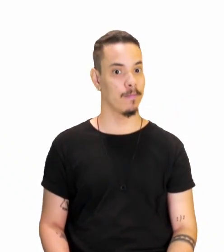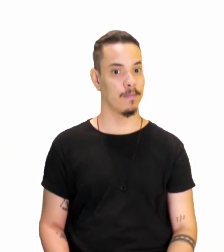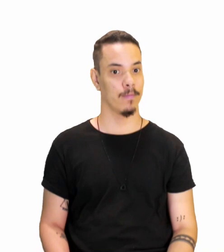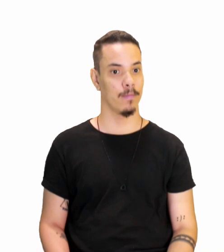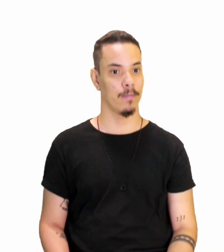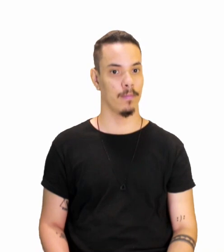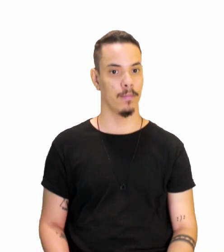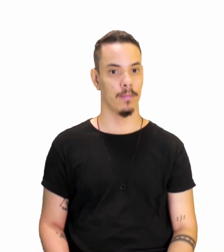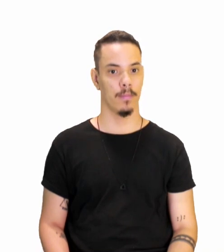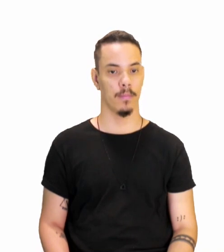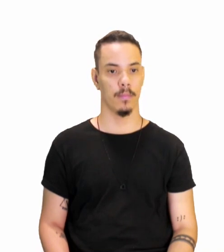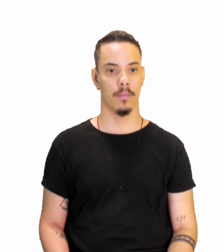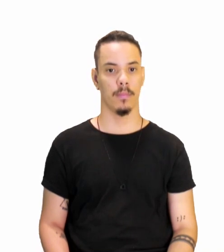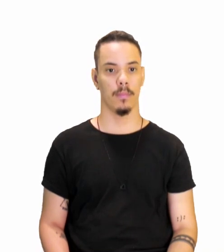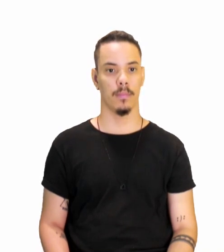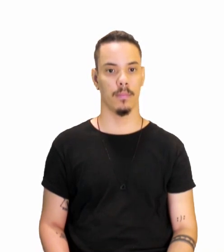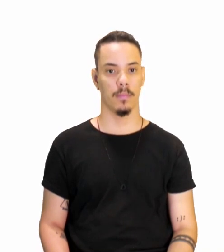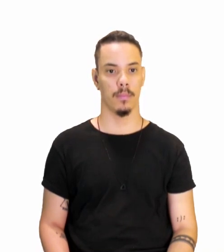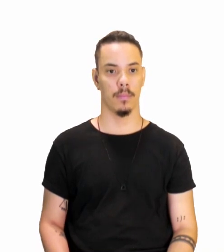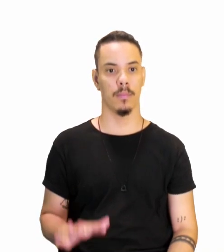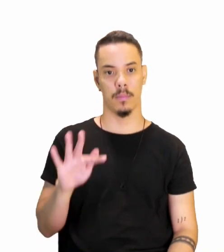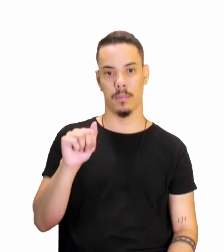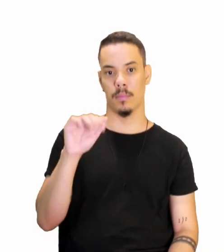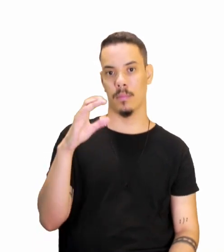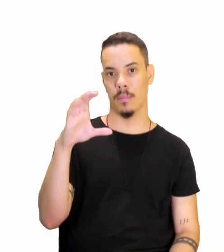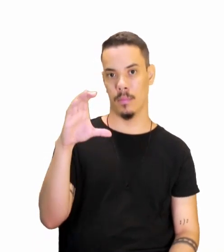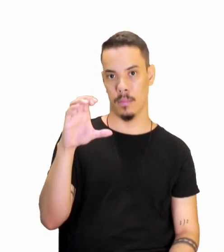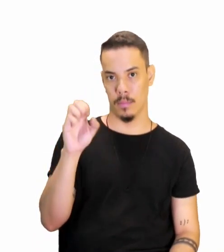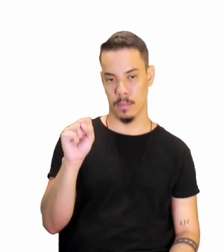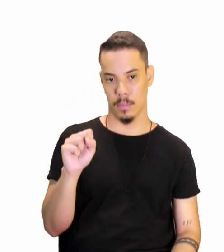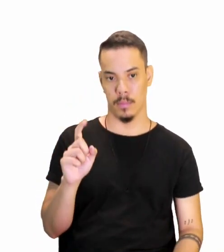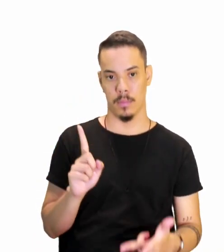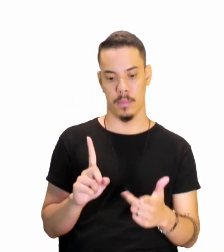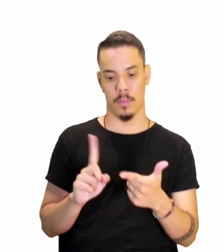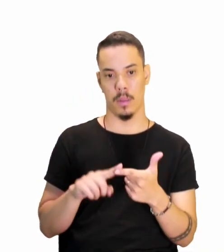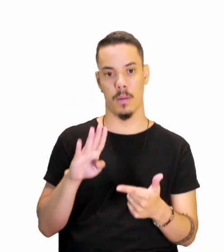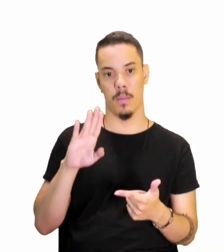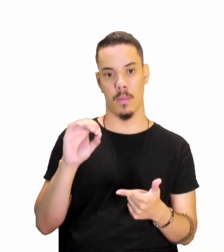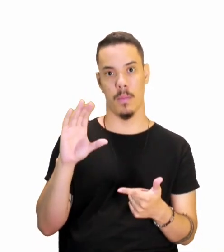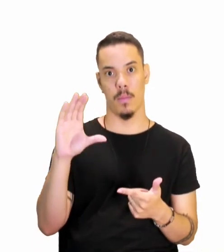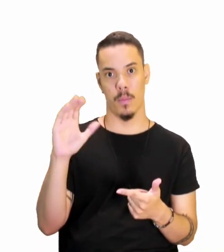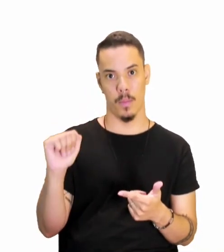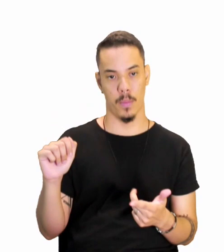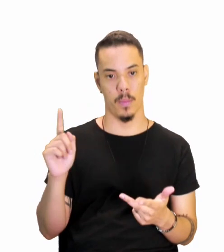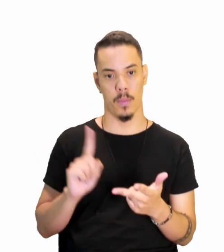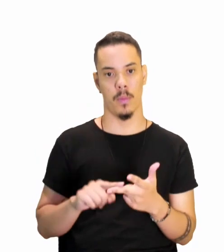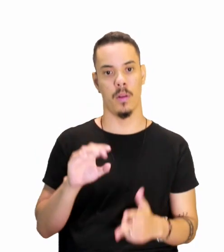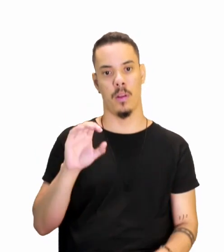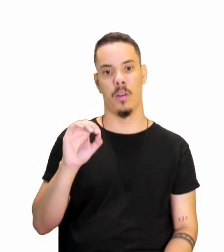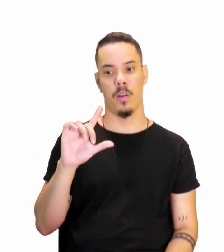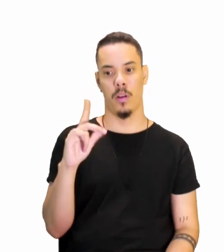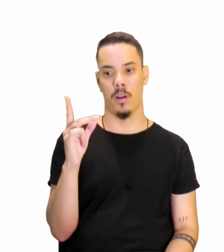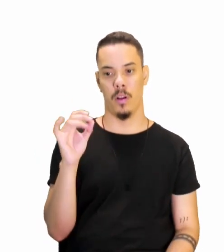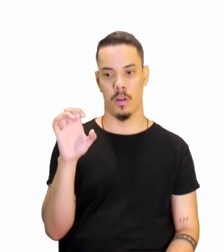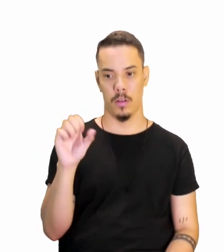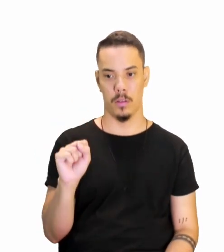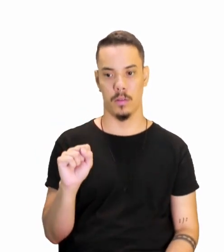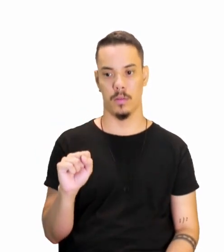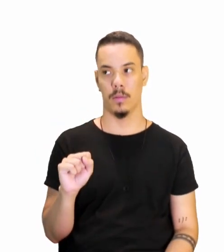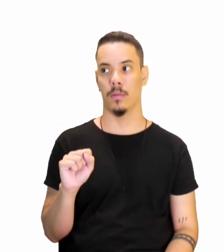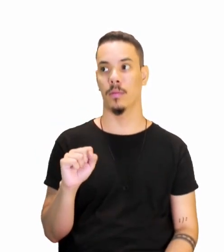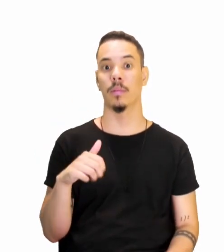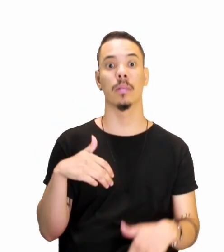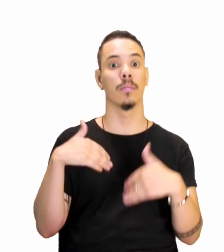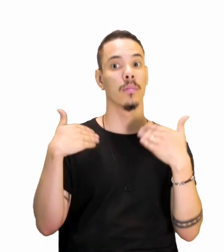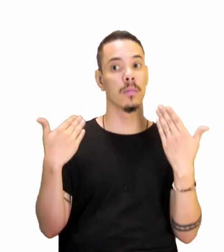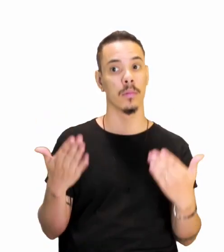Ah, face, muito bem. Boca, olhos. Olha só. Então, amadinho,